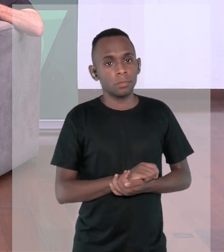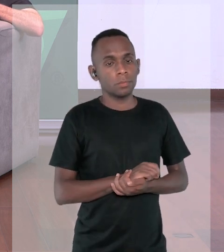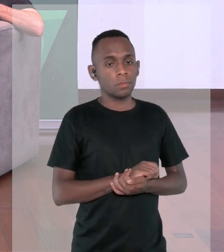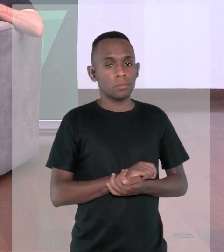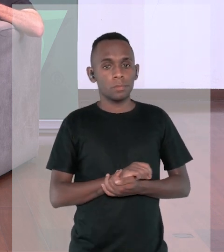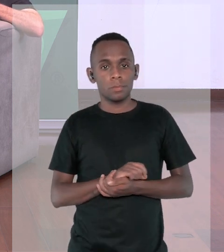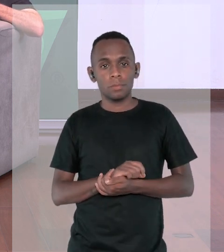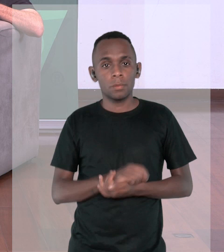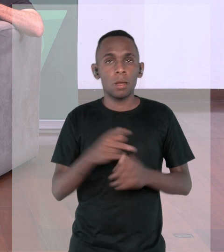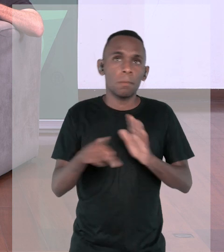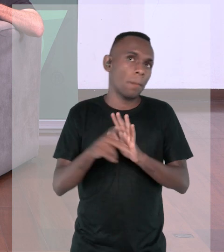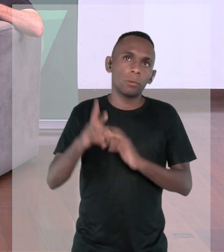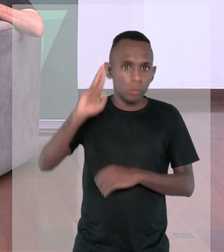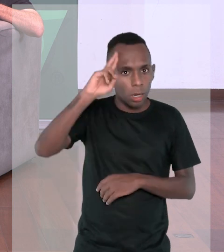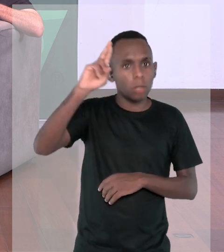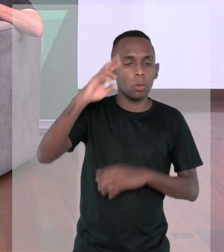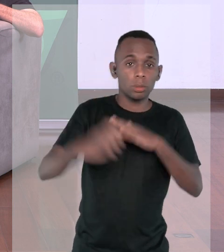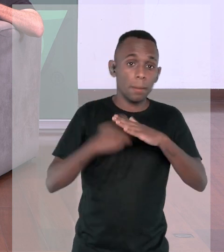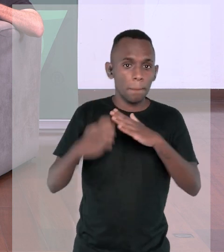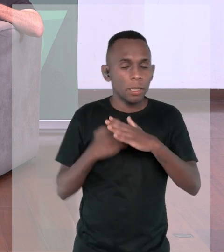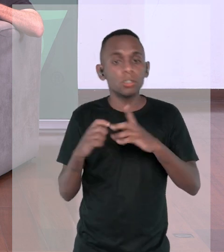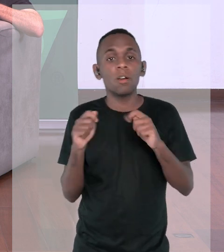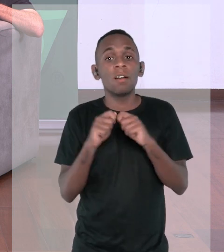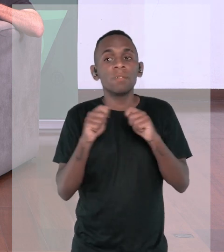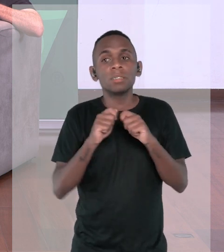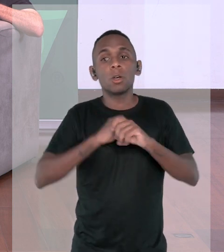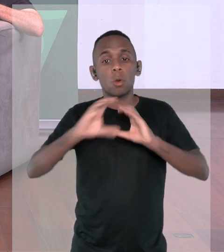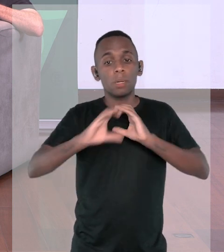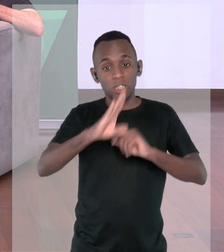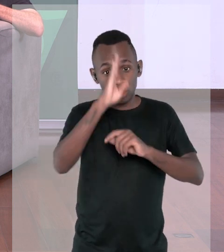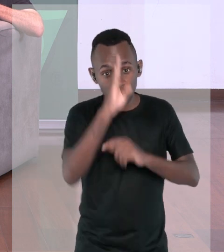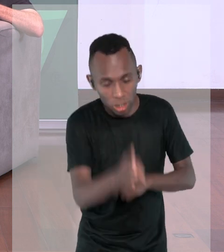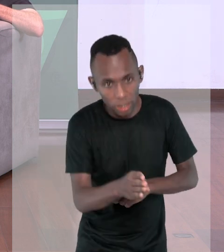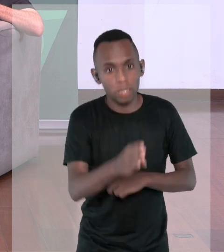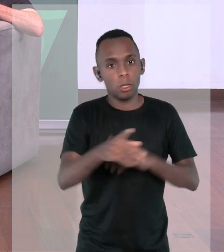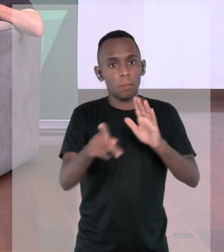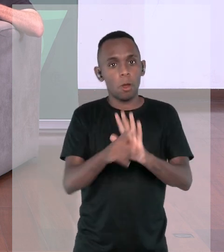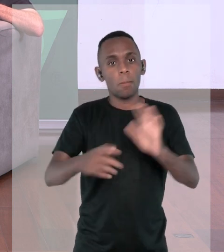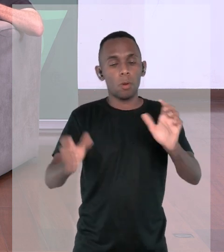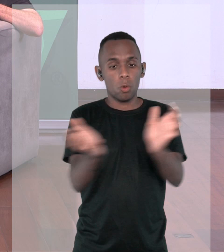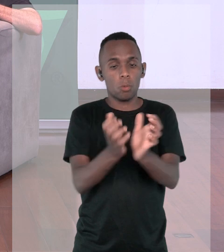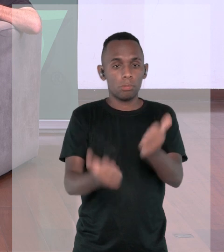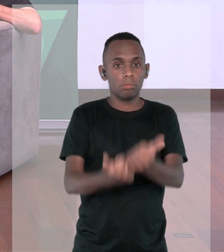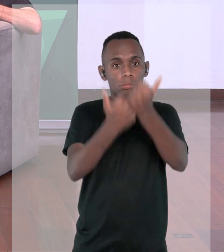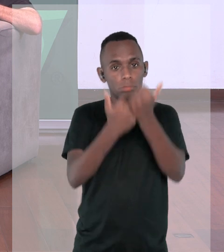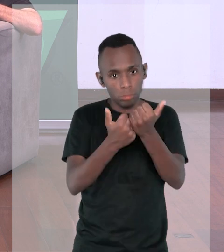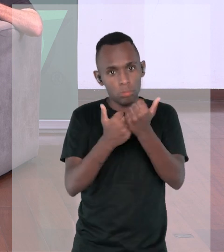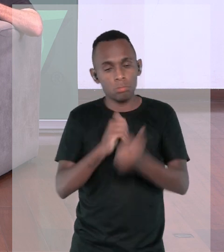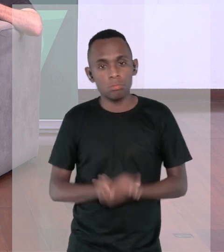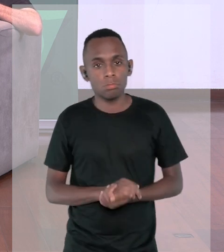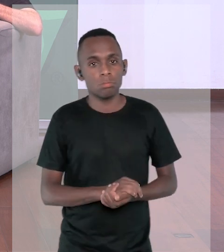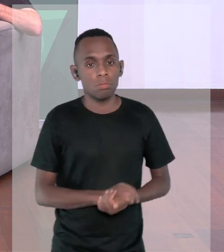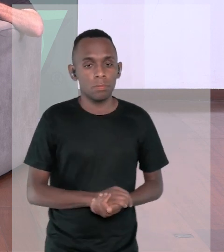repente o CEO da empresa fazer uma comunicação direta com o corpo de colaboradores.